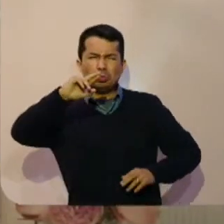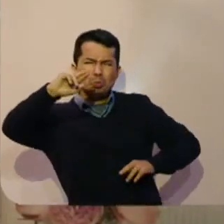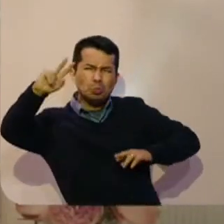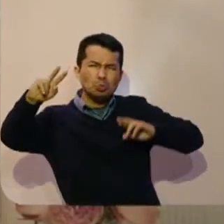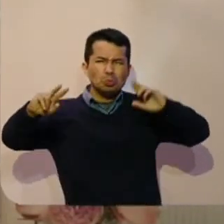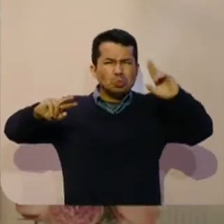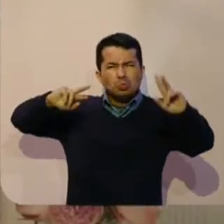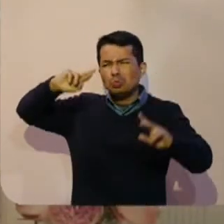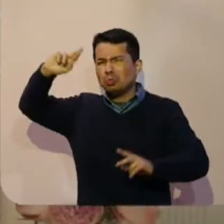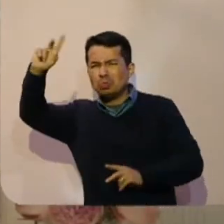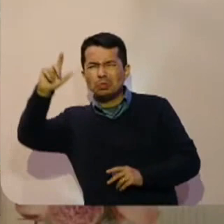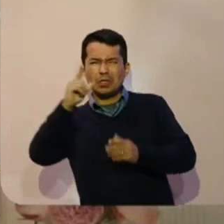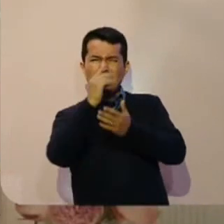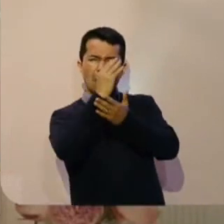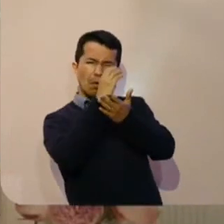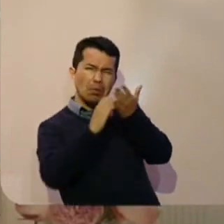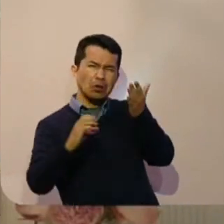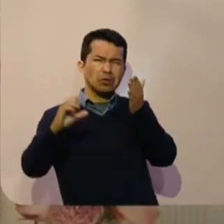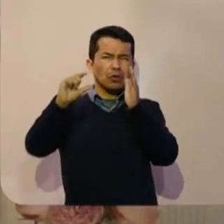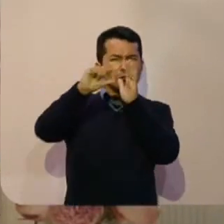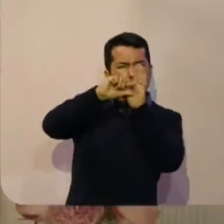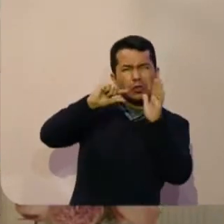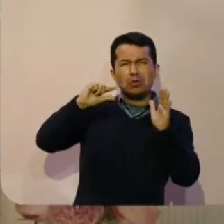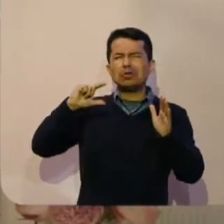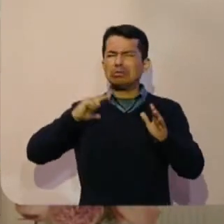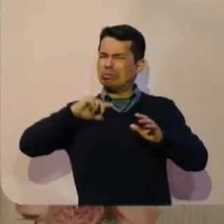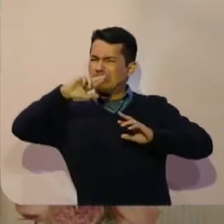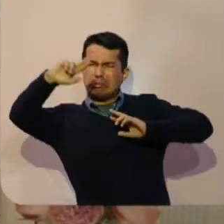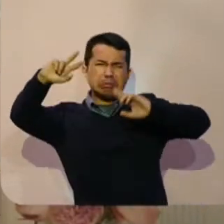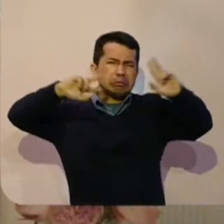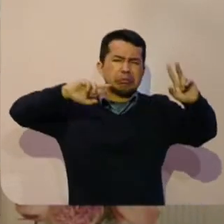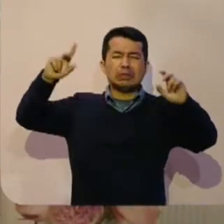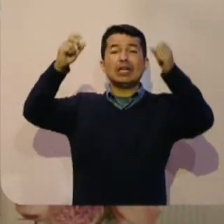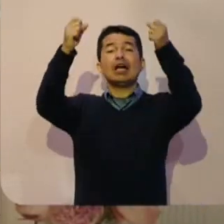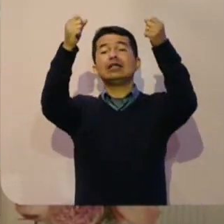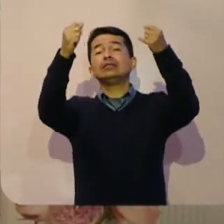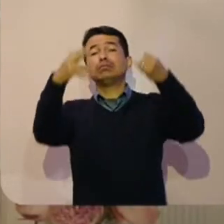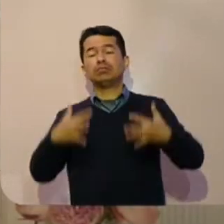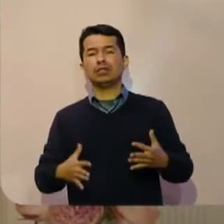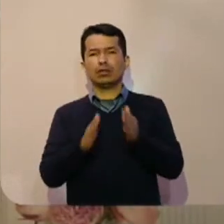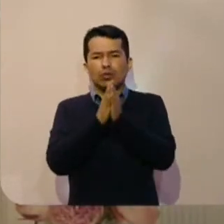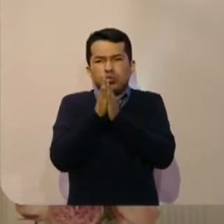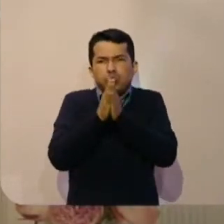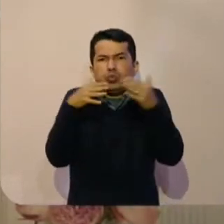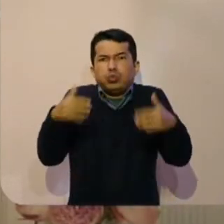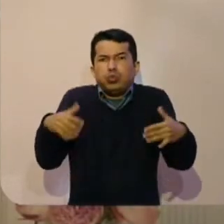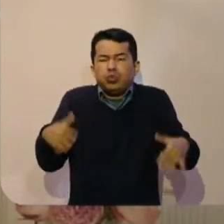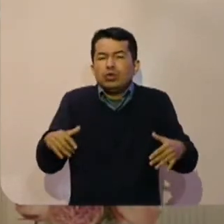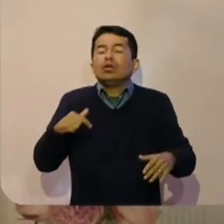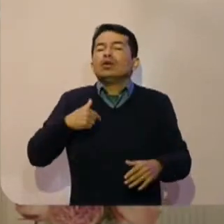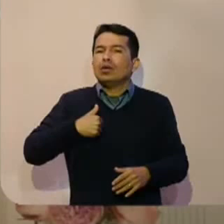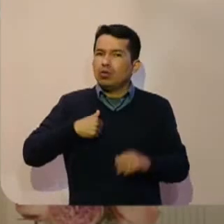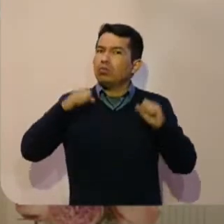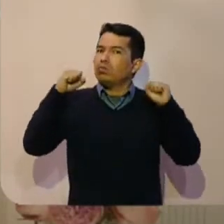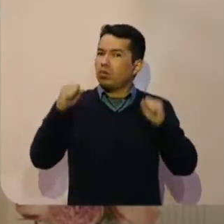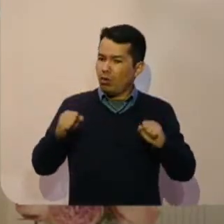esse assunto, mas eu poderia gastar algumas horas falando sobre esse tema, porque a Bíblia é muito rica.